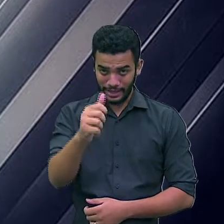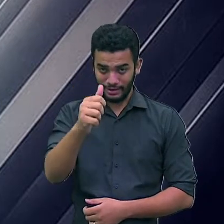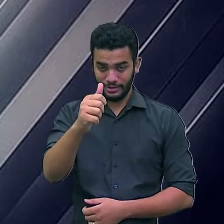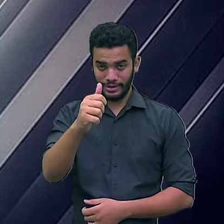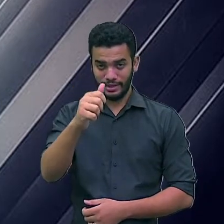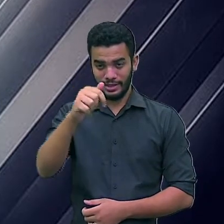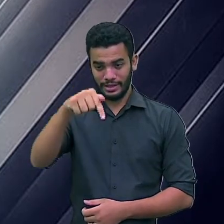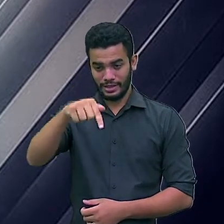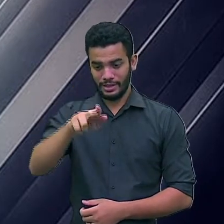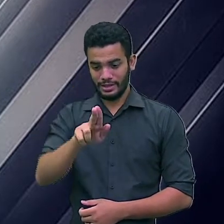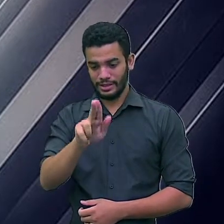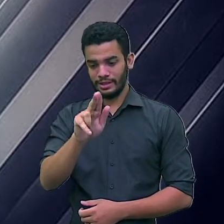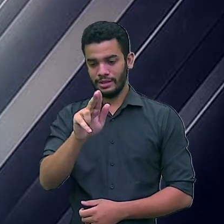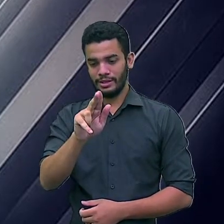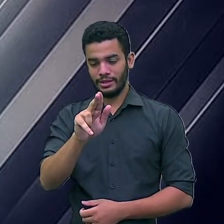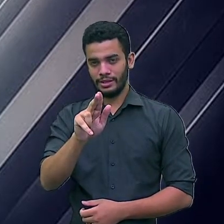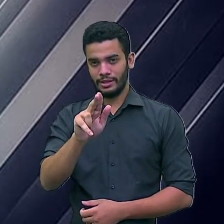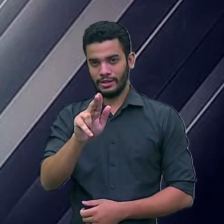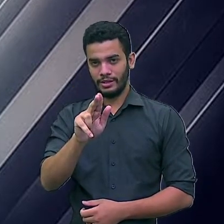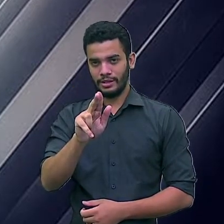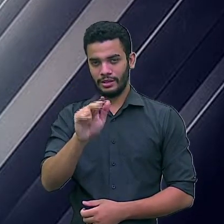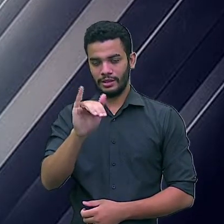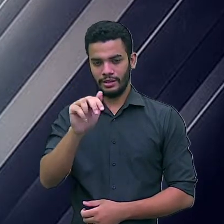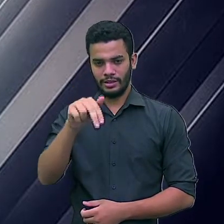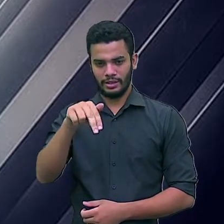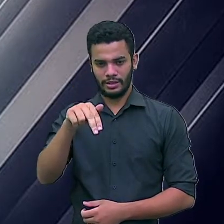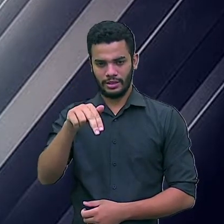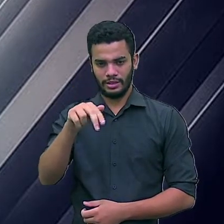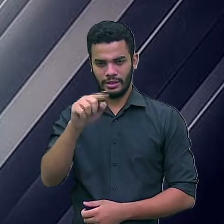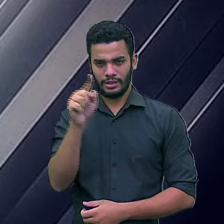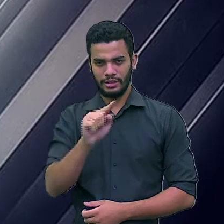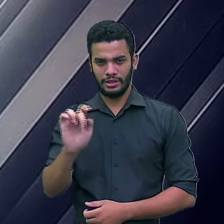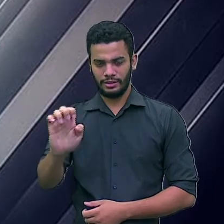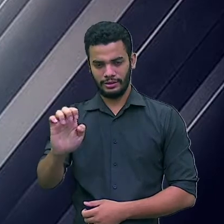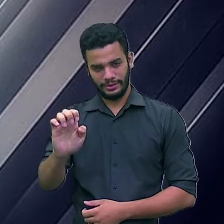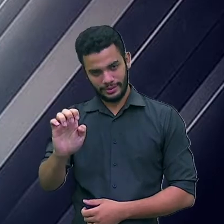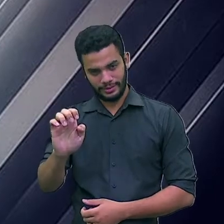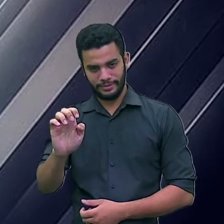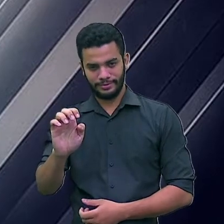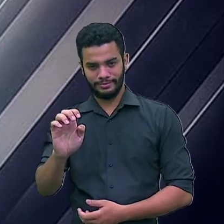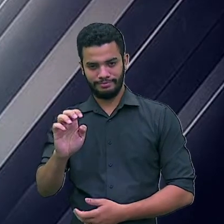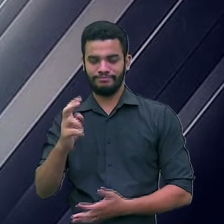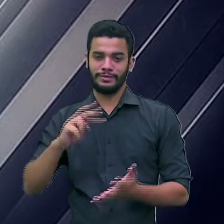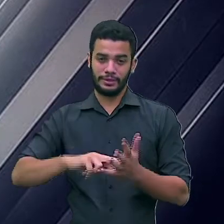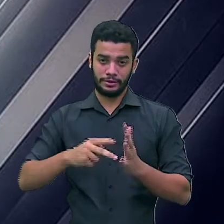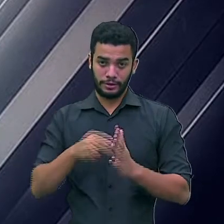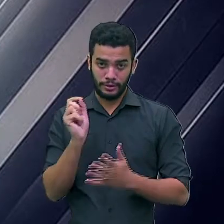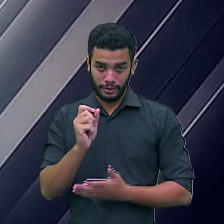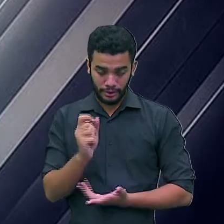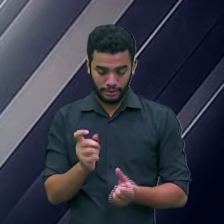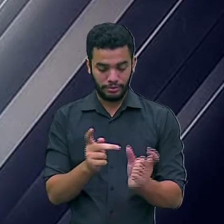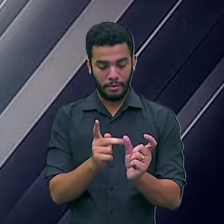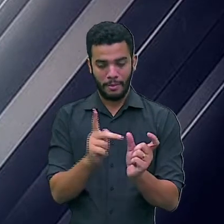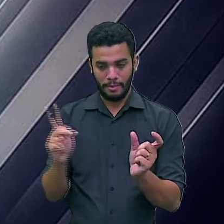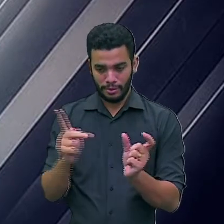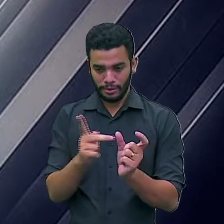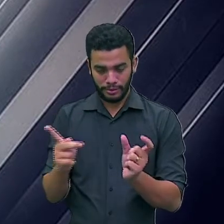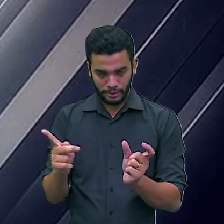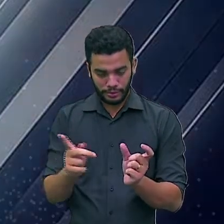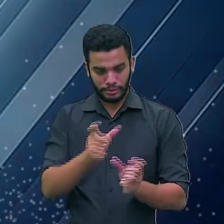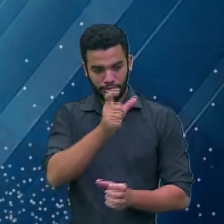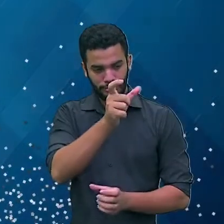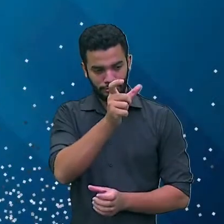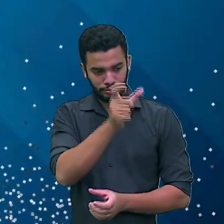ligação aí, né? Verbo ser. Portanto, funcionalidade aí, então, do numeral predicativo do